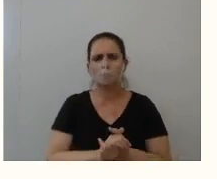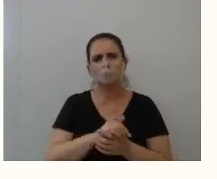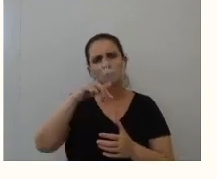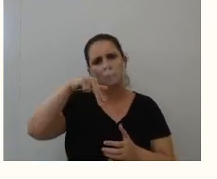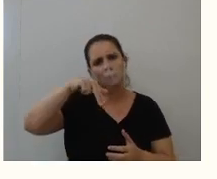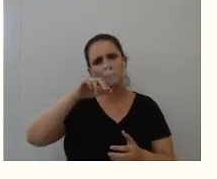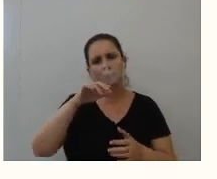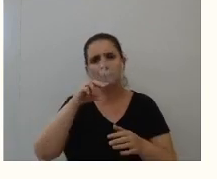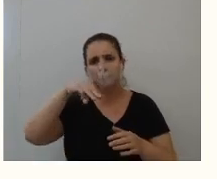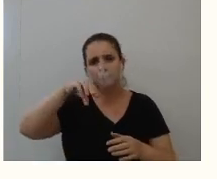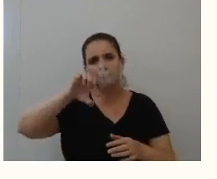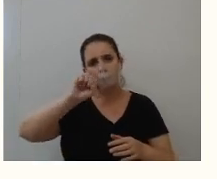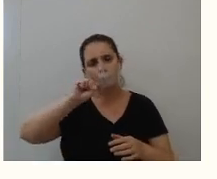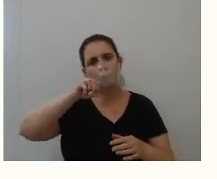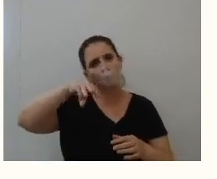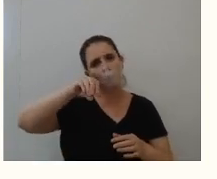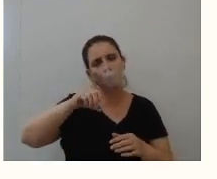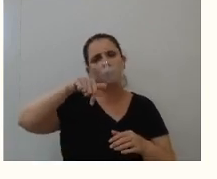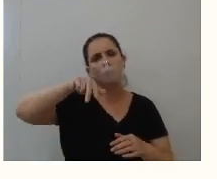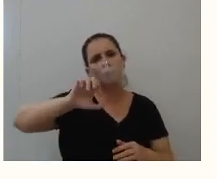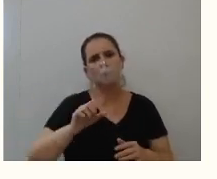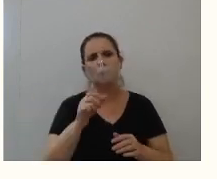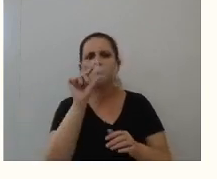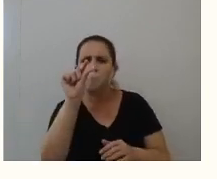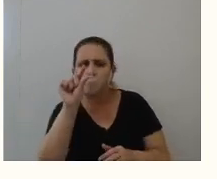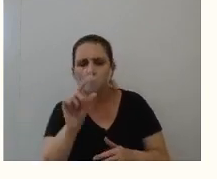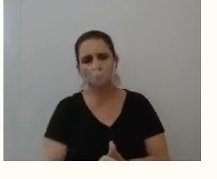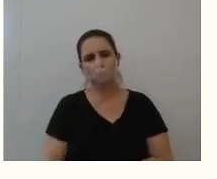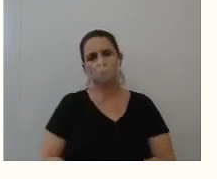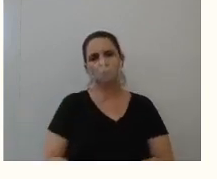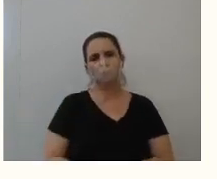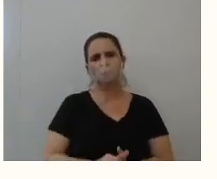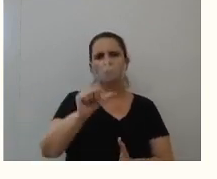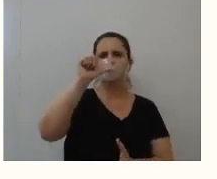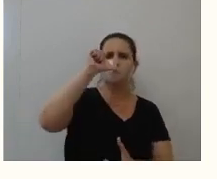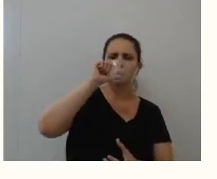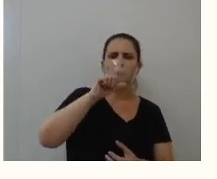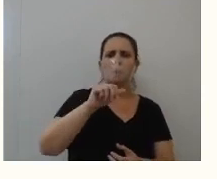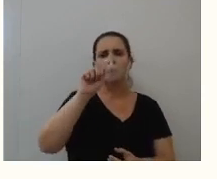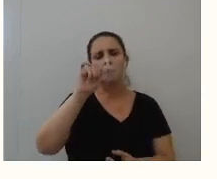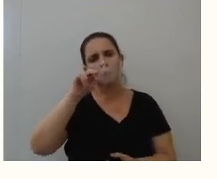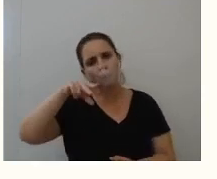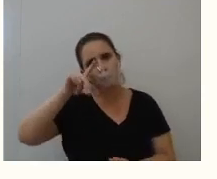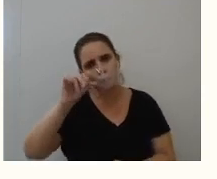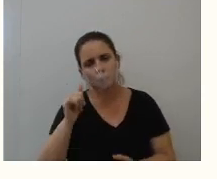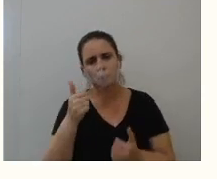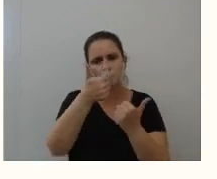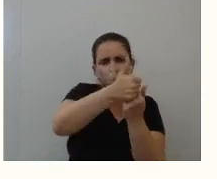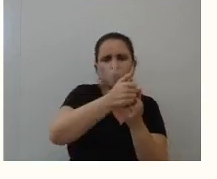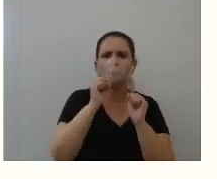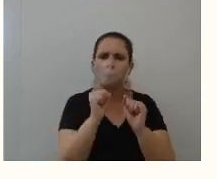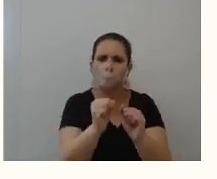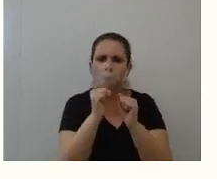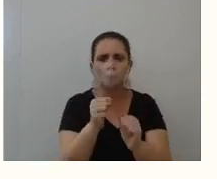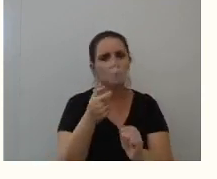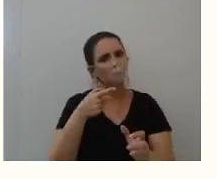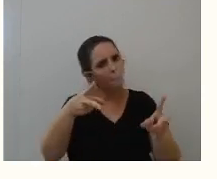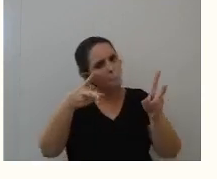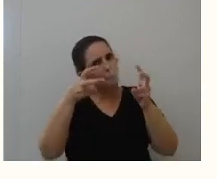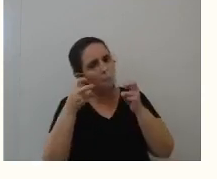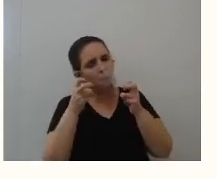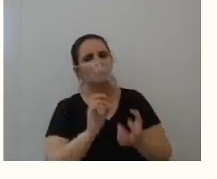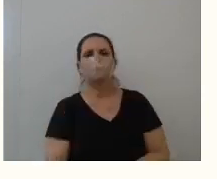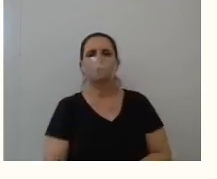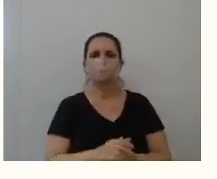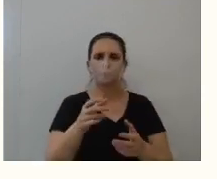Beba, mesmo que seja um pouco. Beba, ainda que seja um pouco. Se a